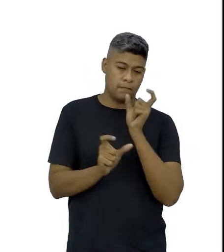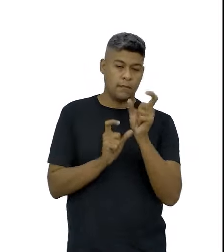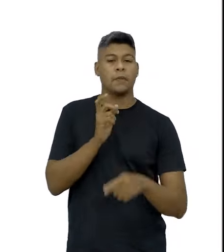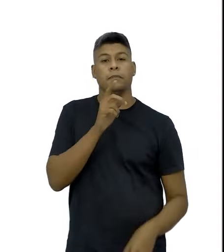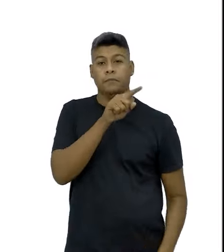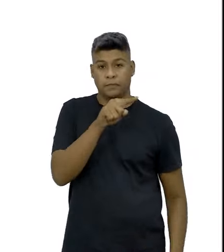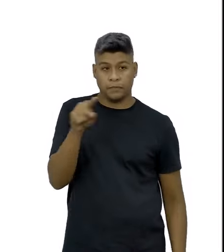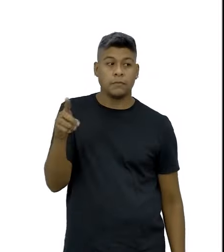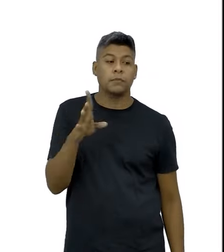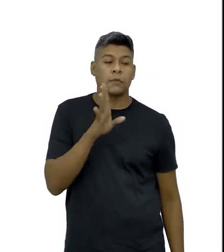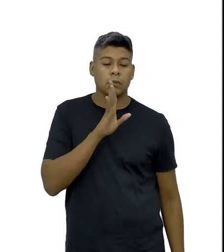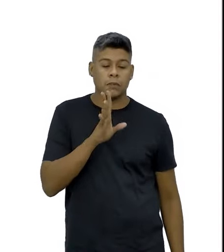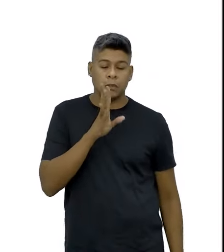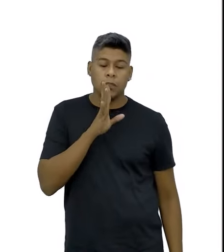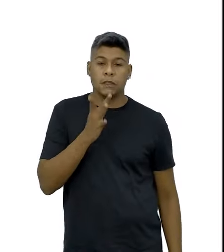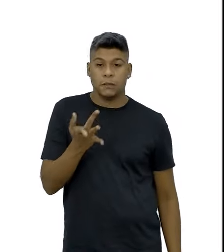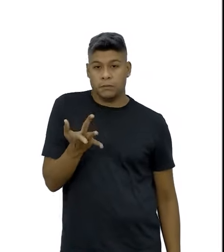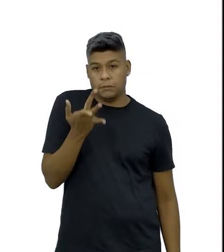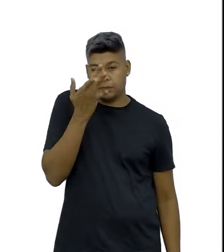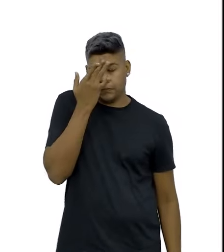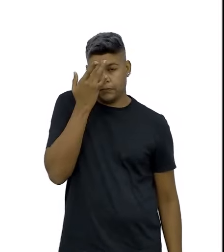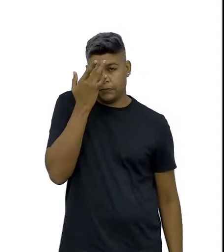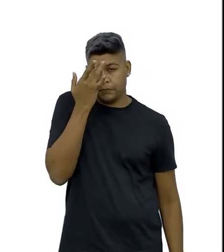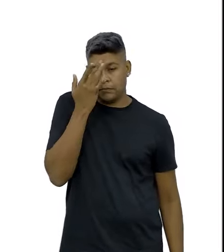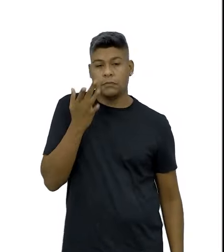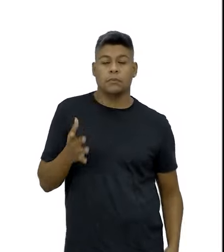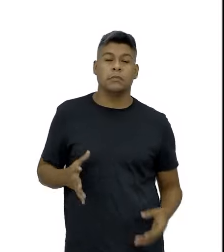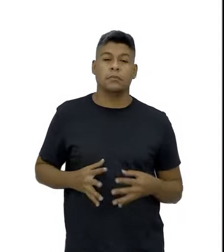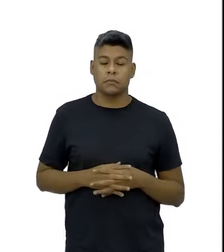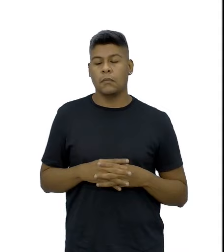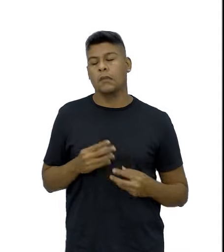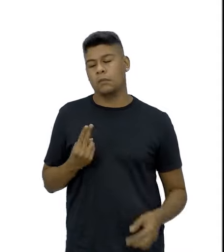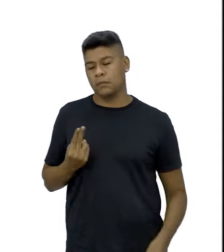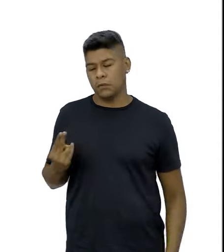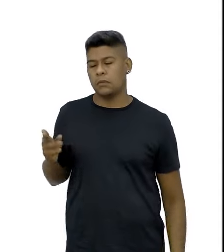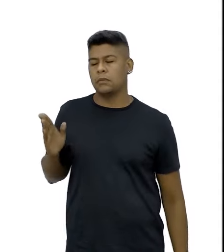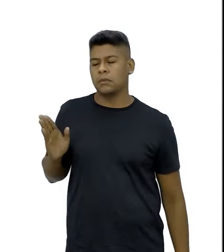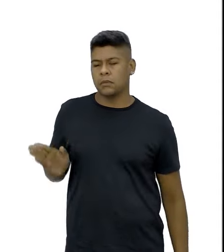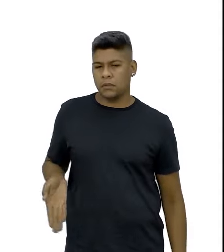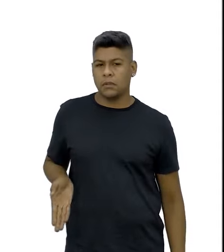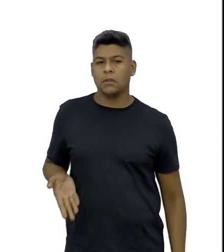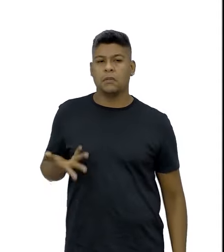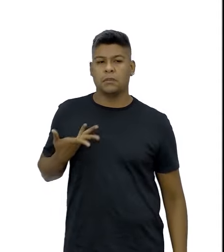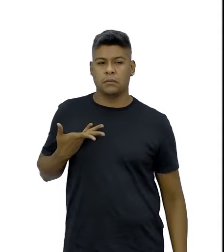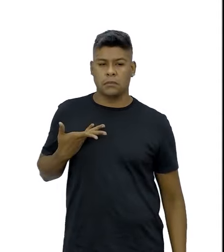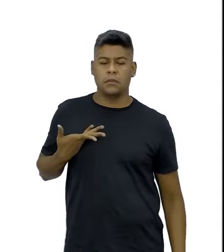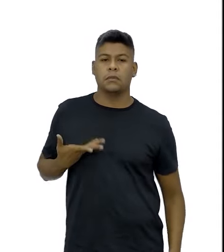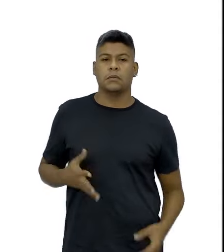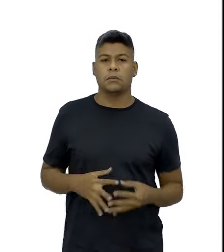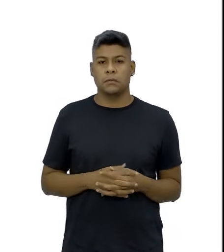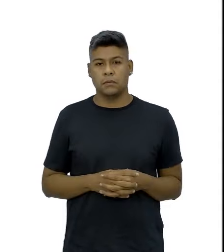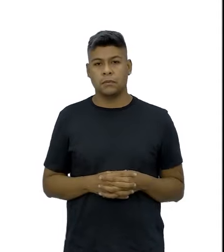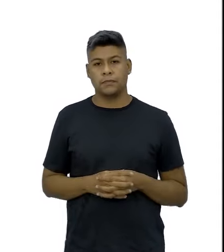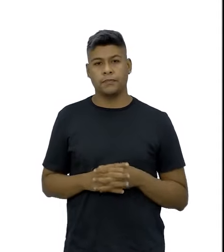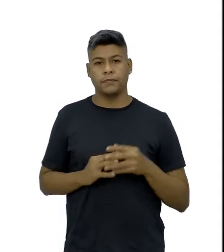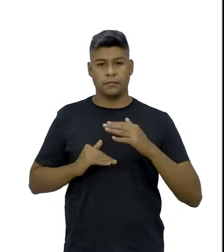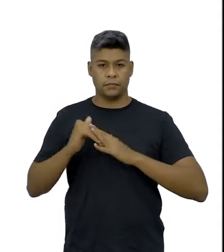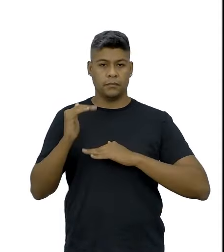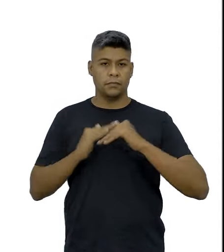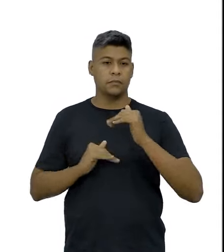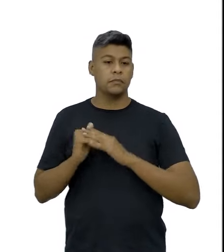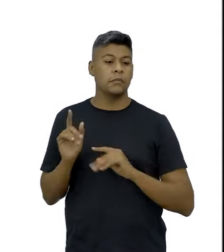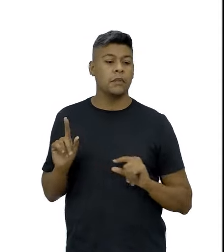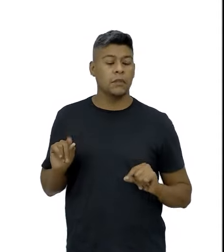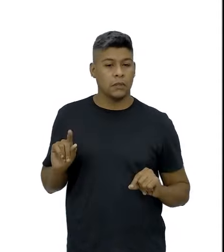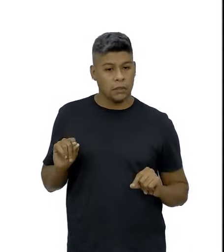conhecidas ou memorizadas, a gente chama também de estáveis, né, como o próprio nome e o nome de colegas. E já essa habilidade, ela diz